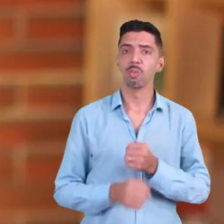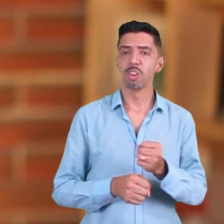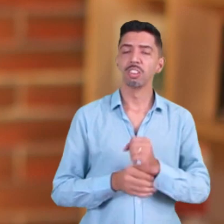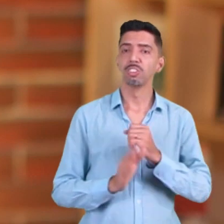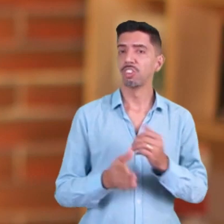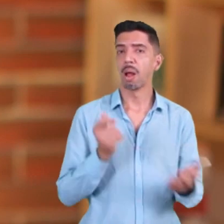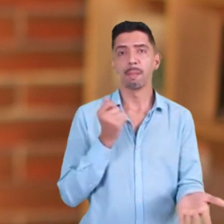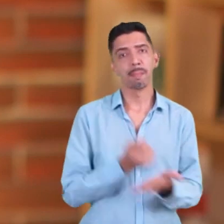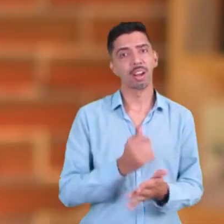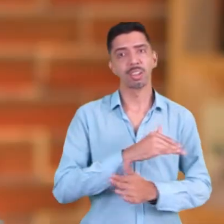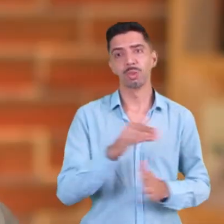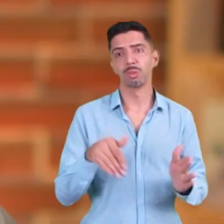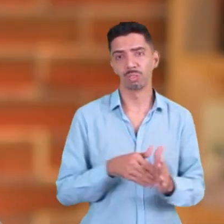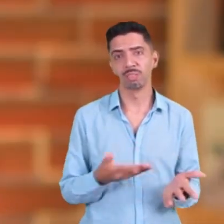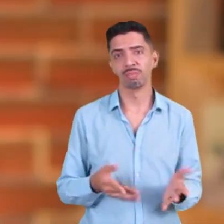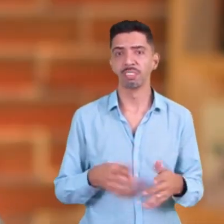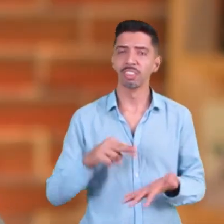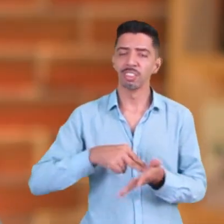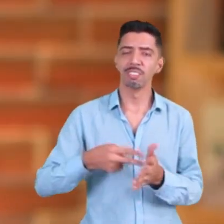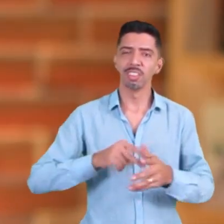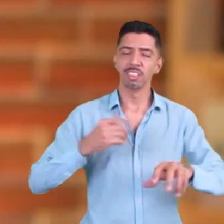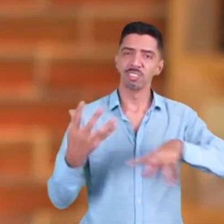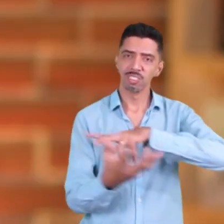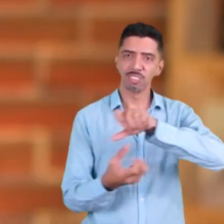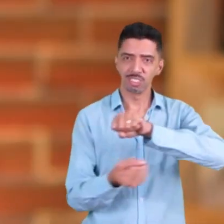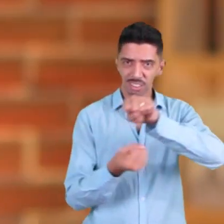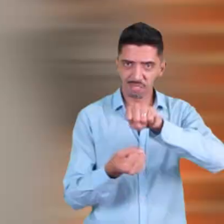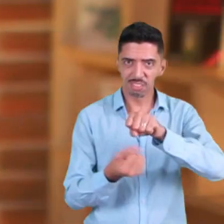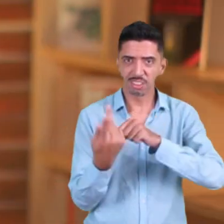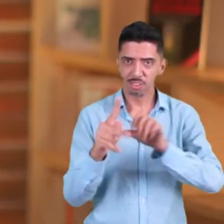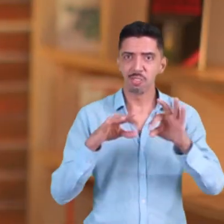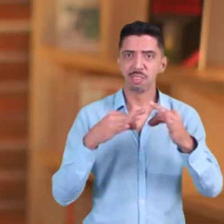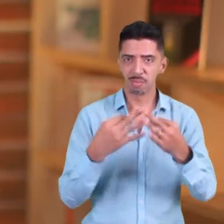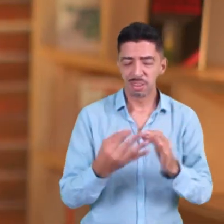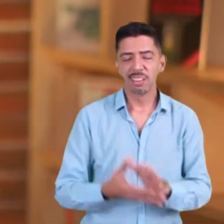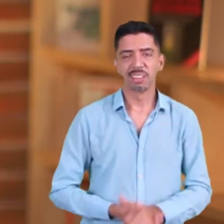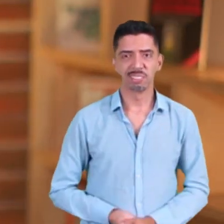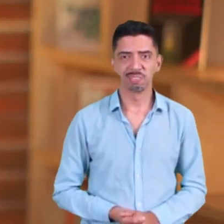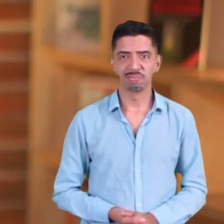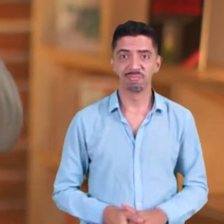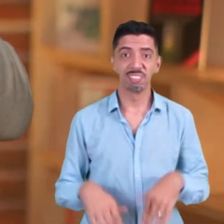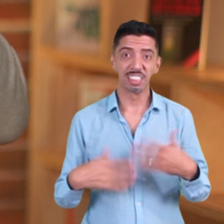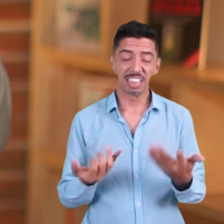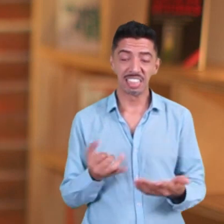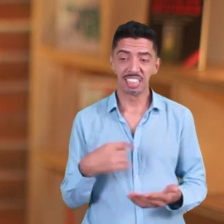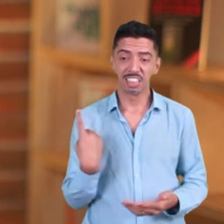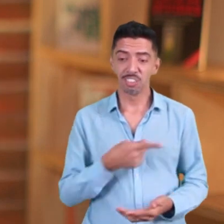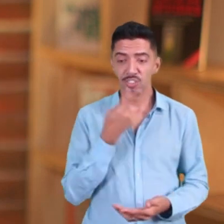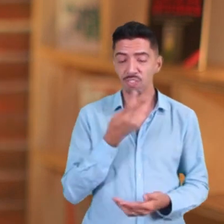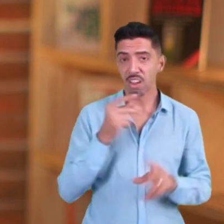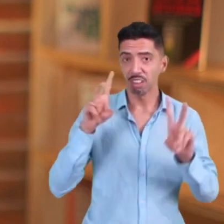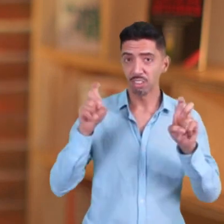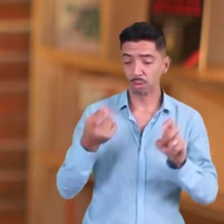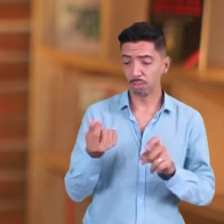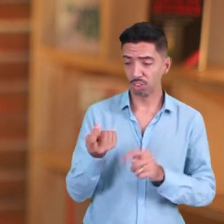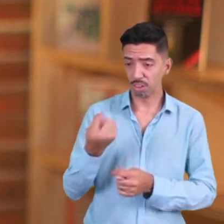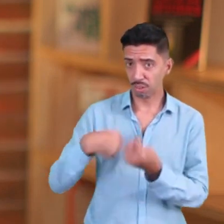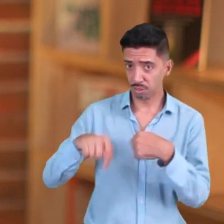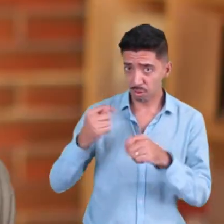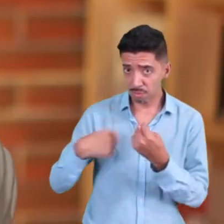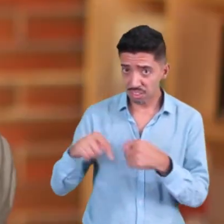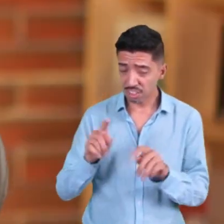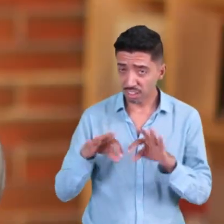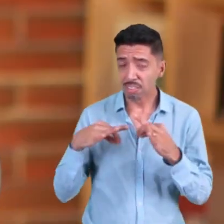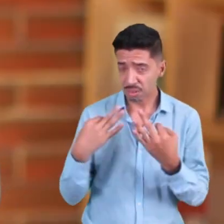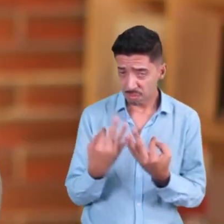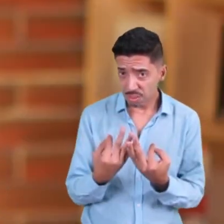significa sustentabilidade da sua própria família. Quando falamos em economizar dinheiro em nossa